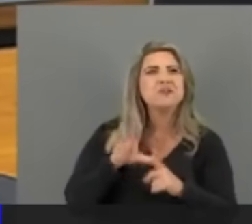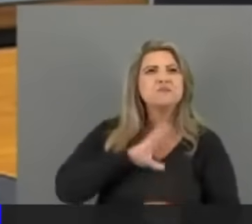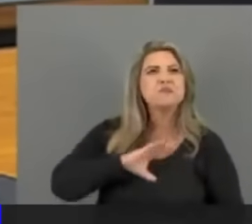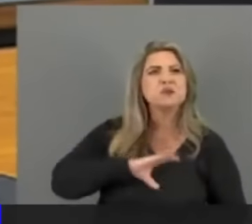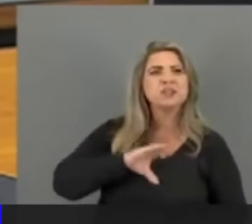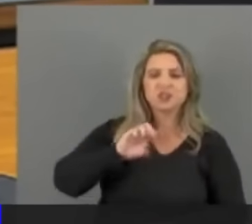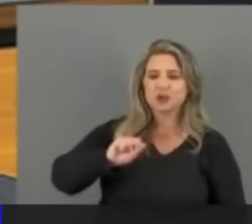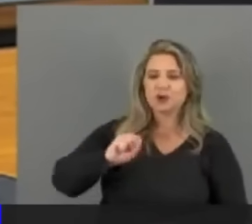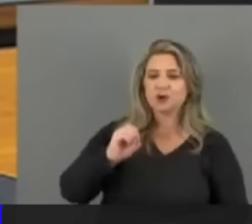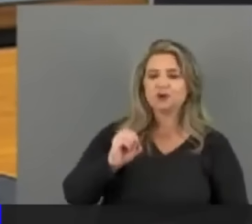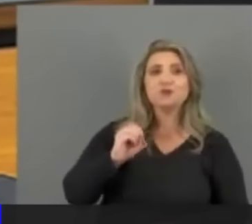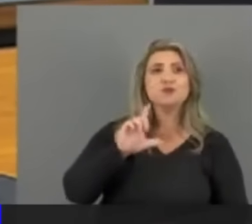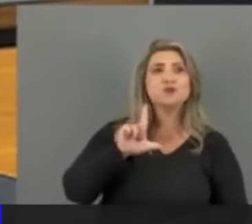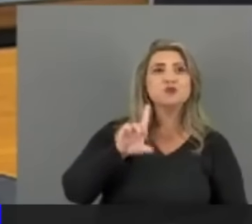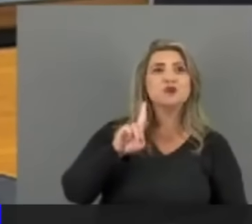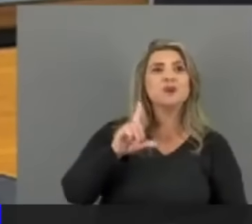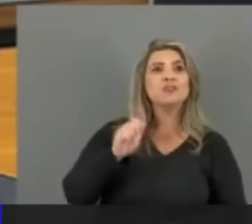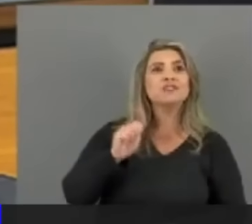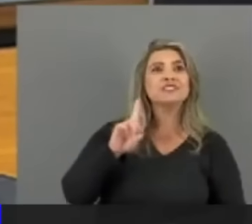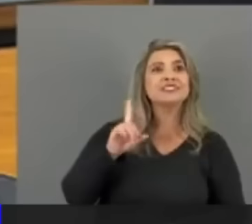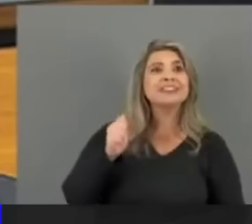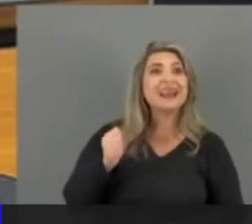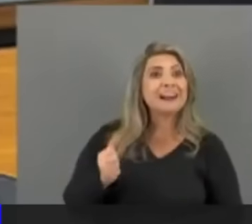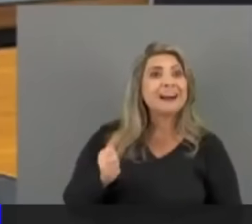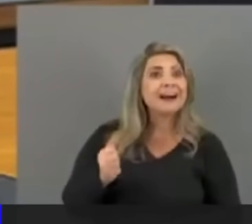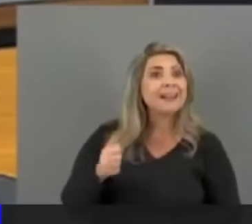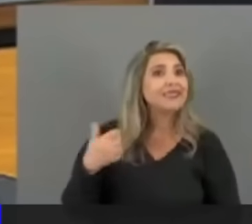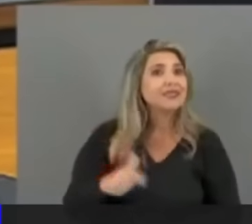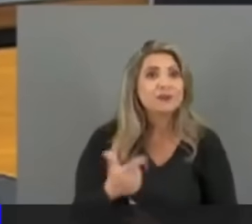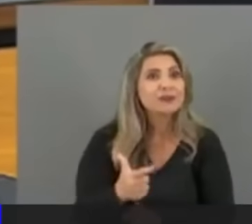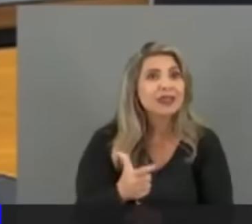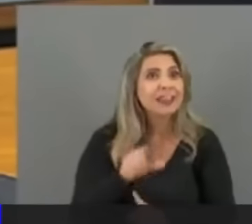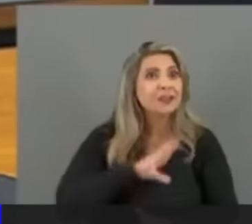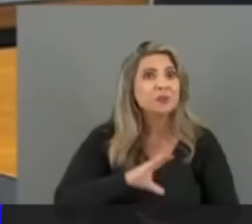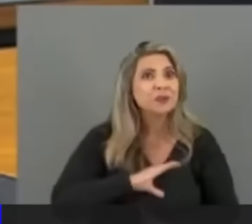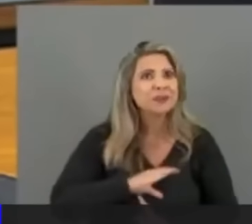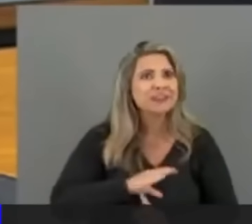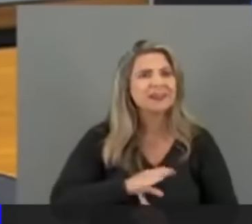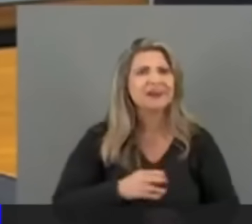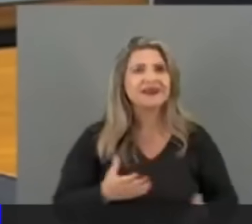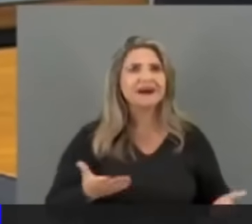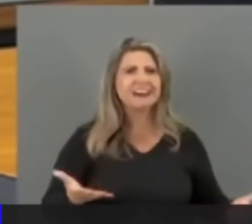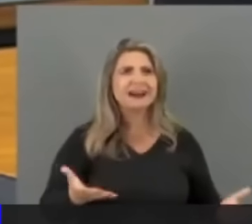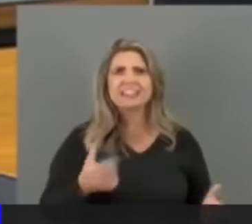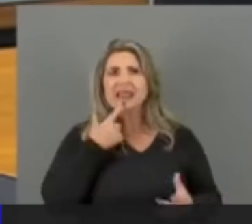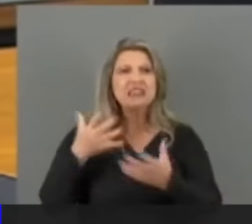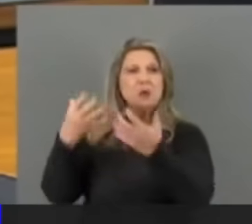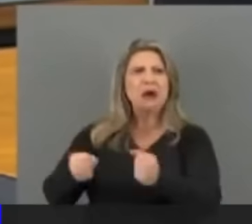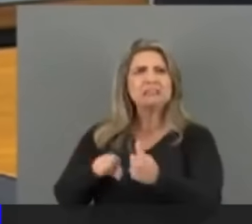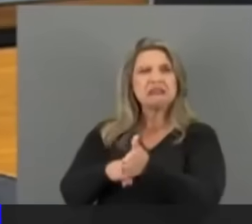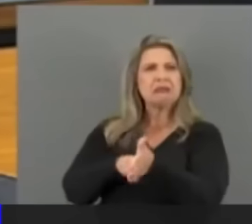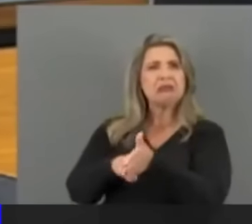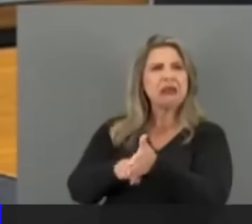Olha o nível de negacionismo que nós estamos passando no Brasil. Se não bastasse negar a ciência, se